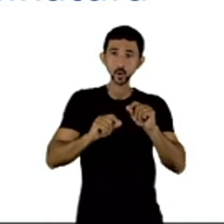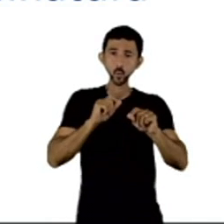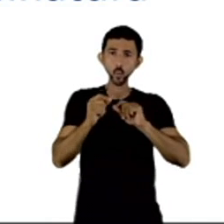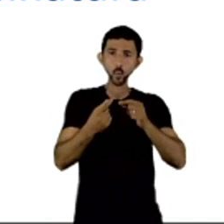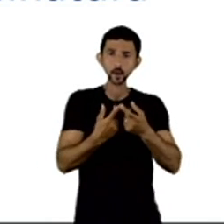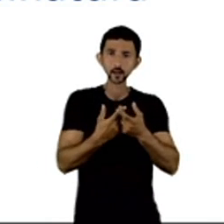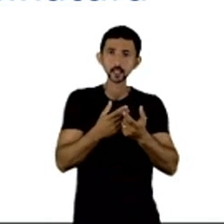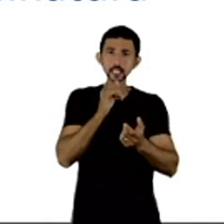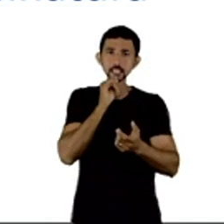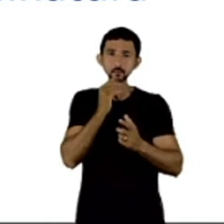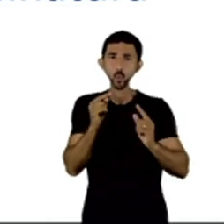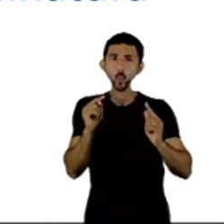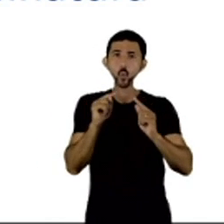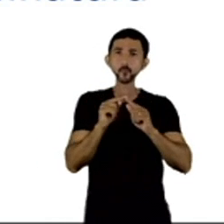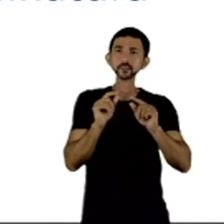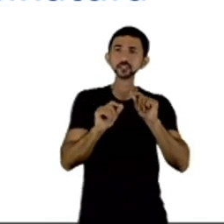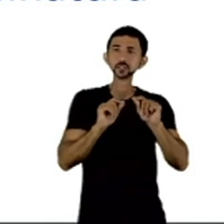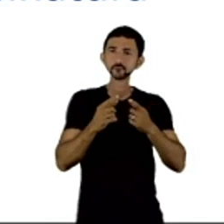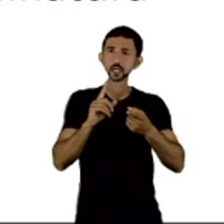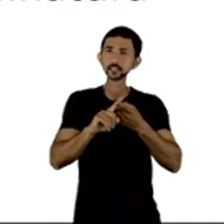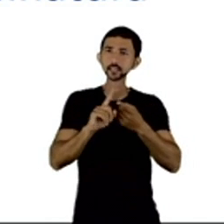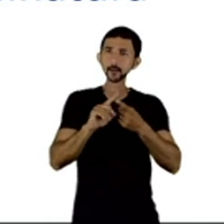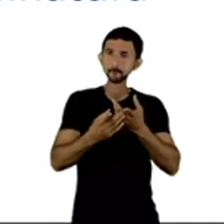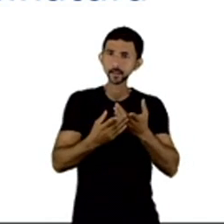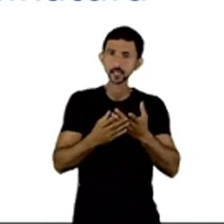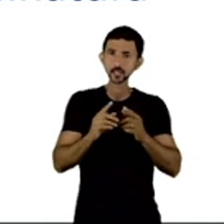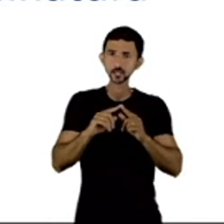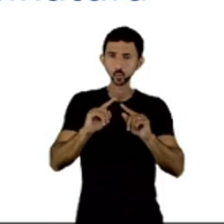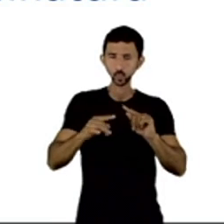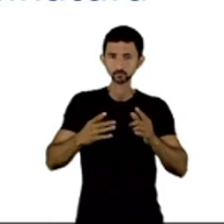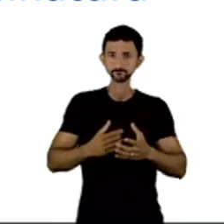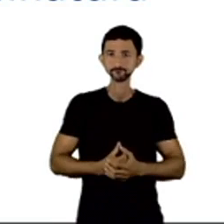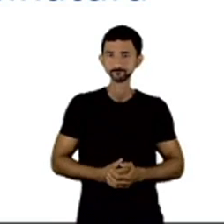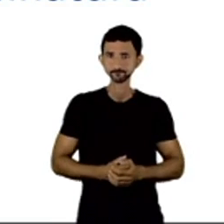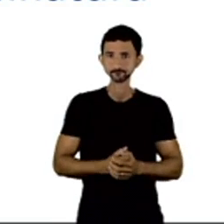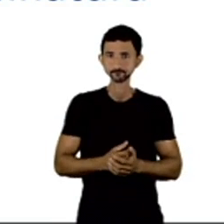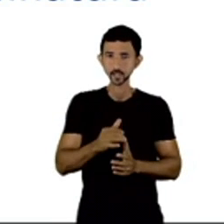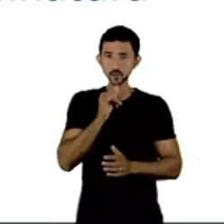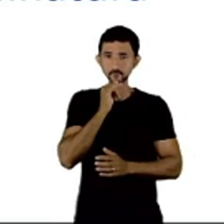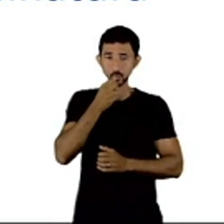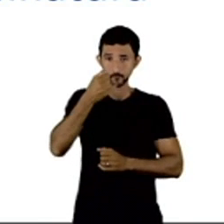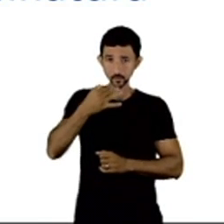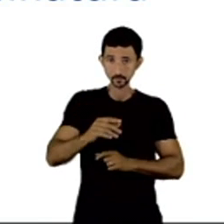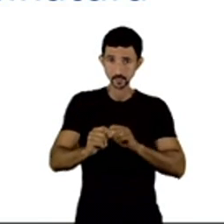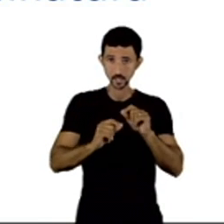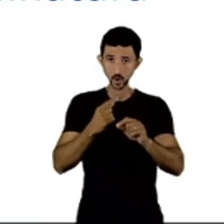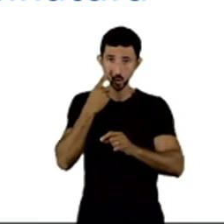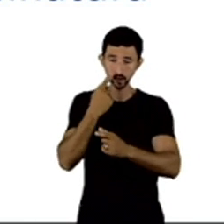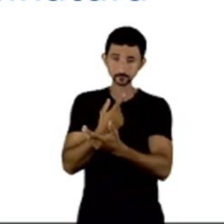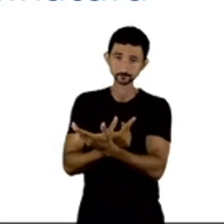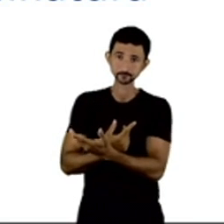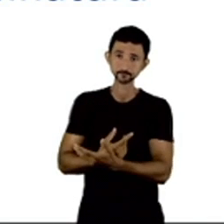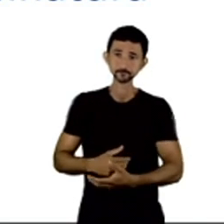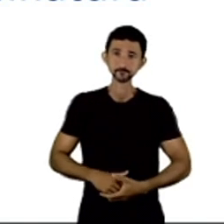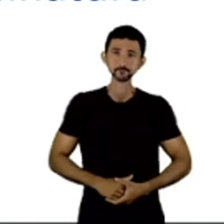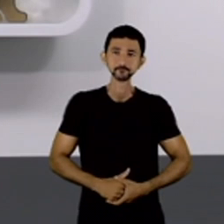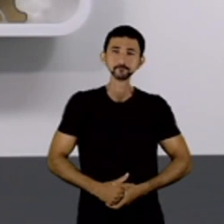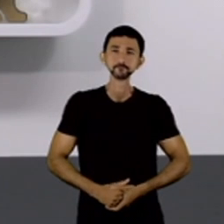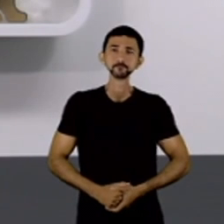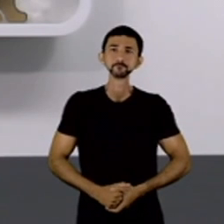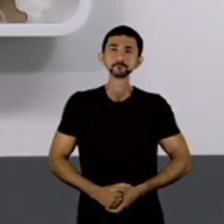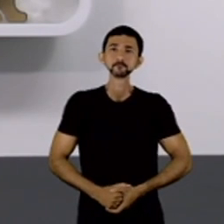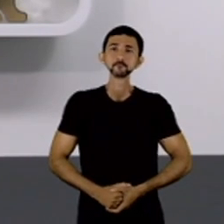vale tanto da objetividade quanto da subjetividade. Eu vou te explicar isso, vem comigo para você